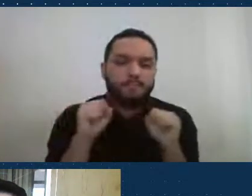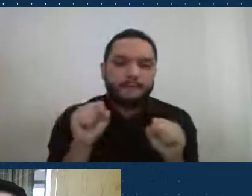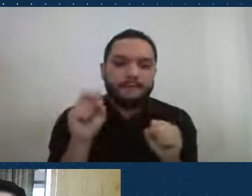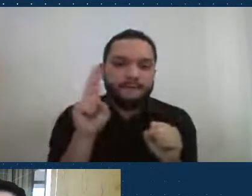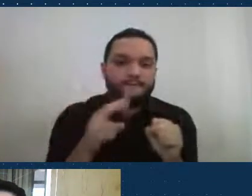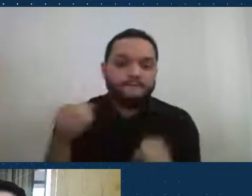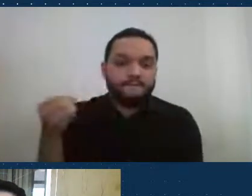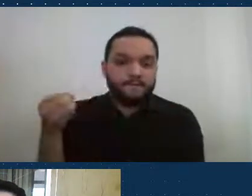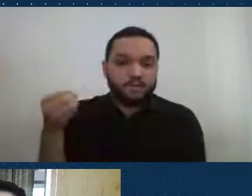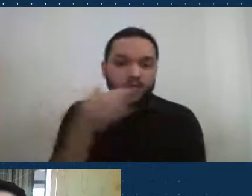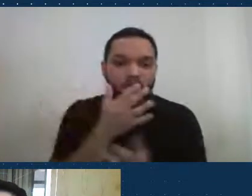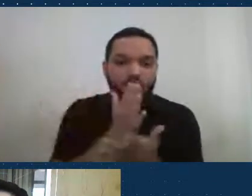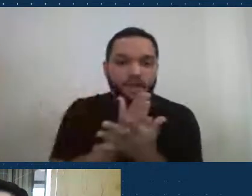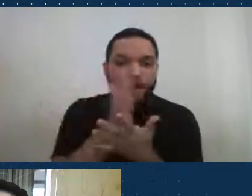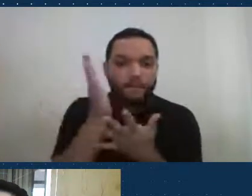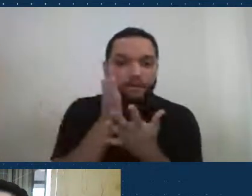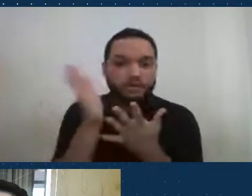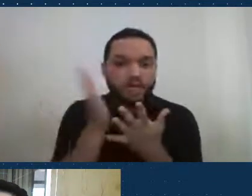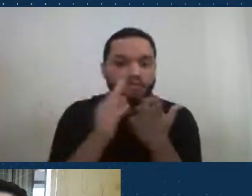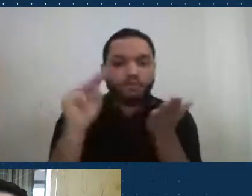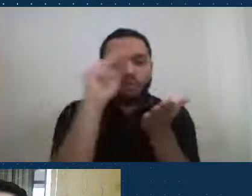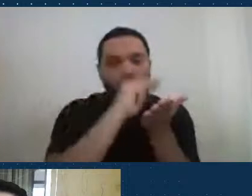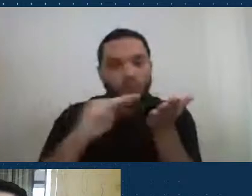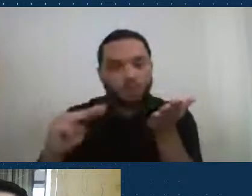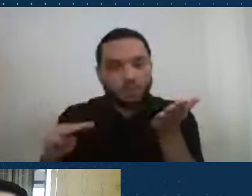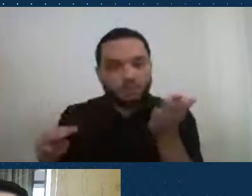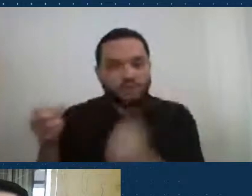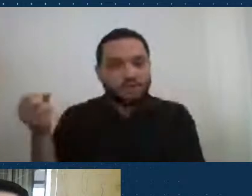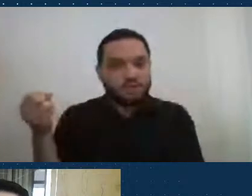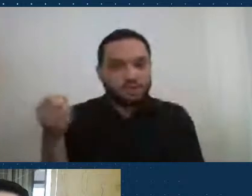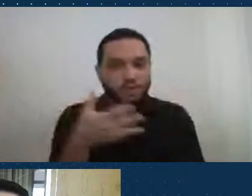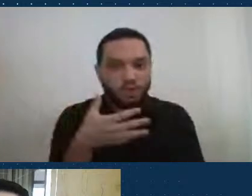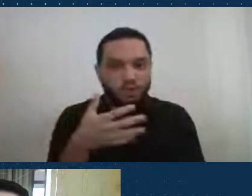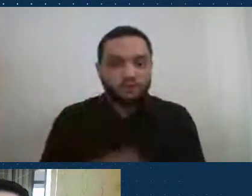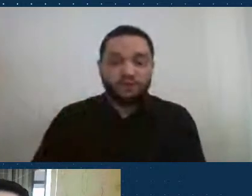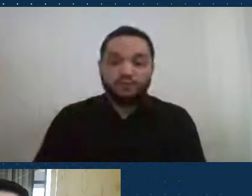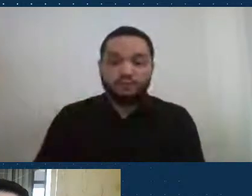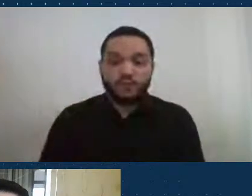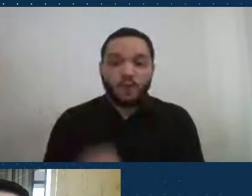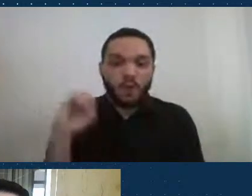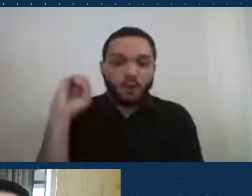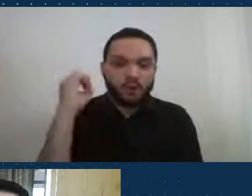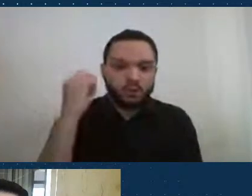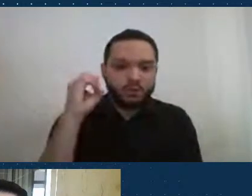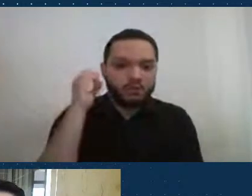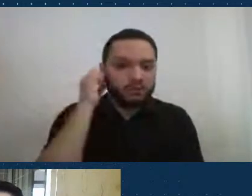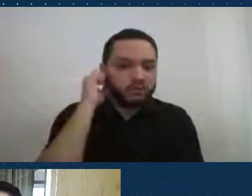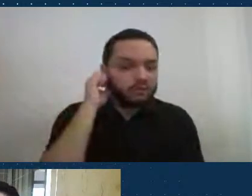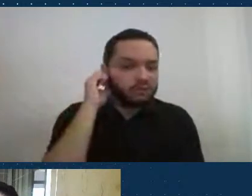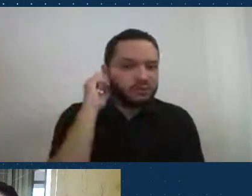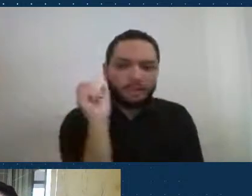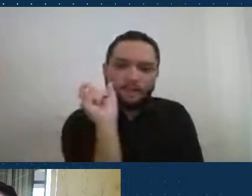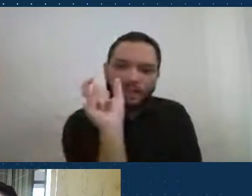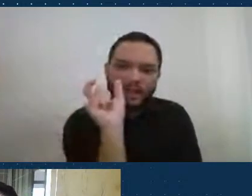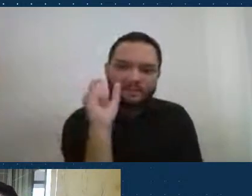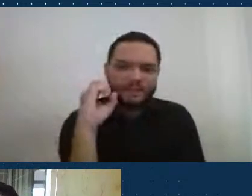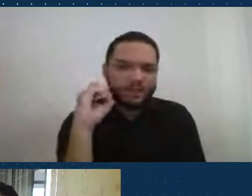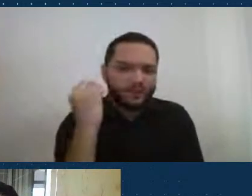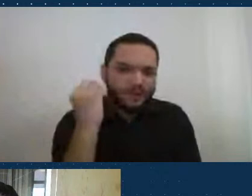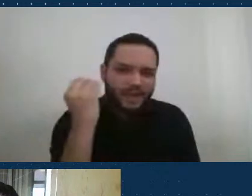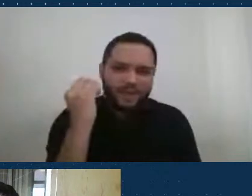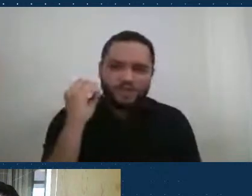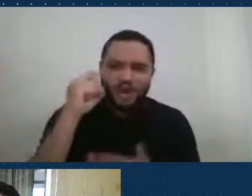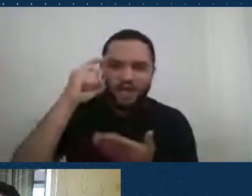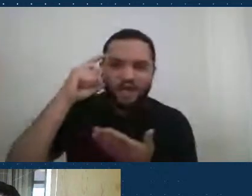nova abordagem metodológica, e aí a originalidade, essa inovação no sentido